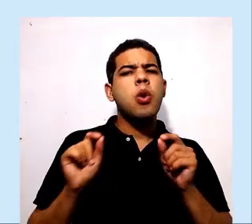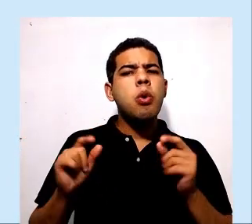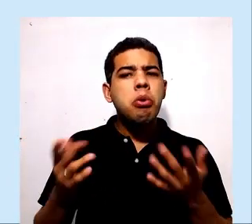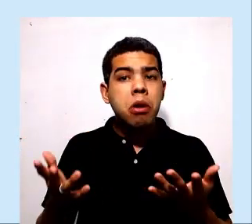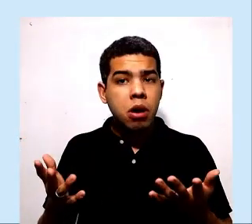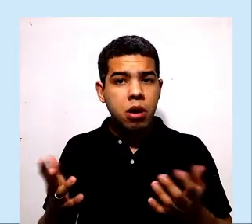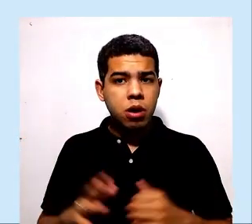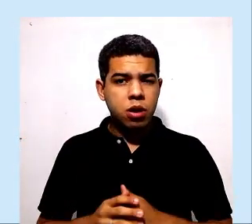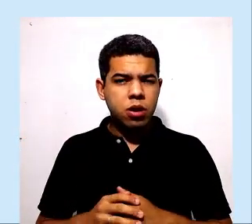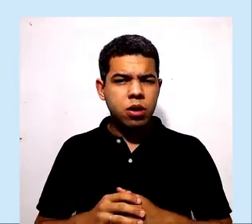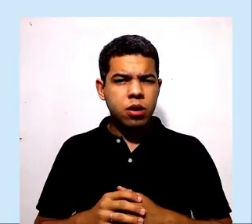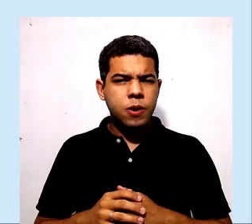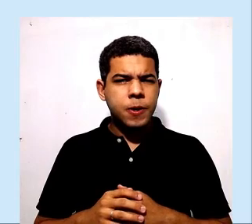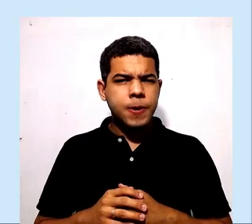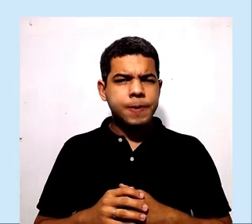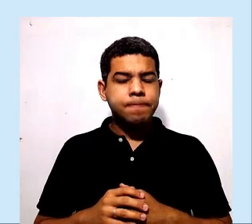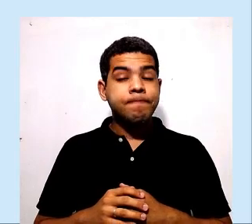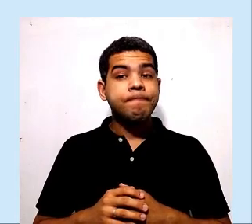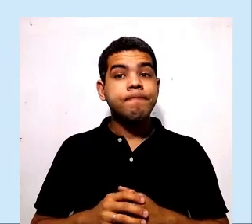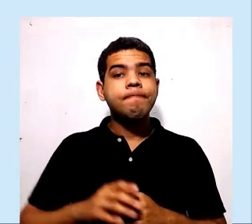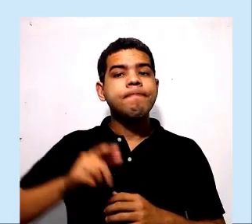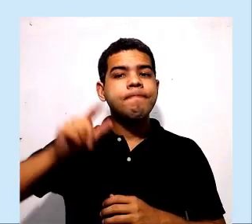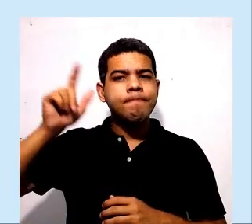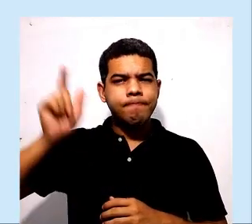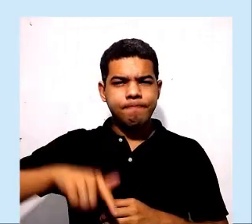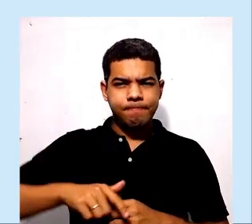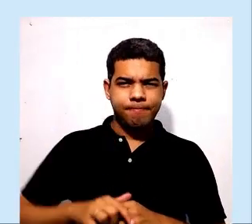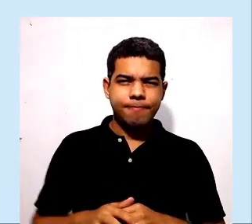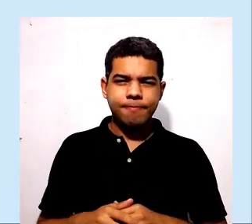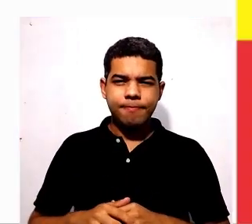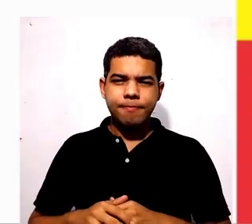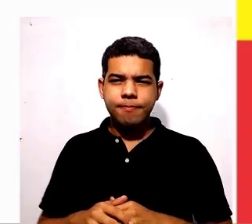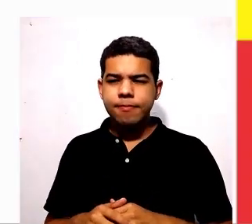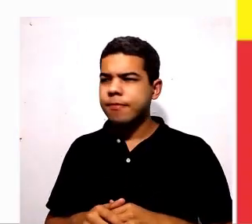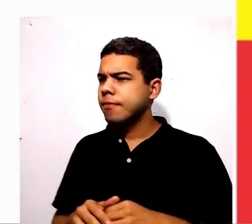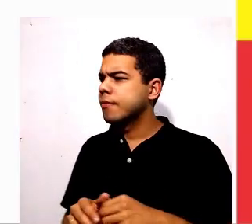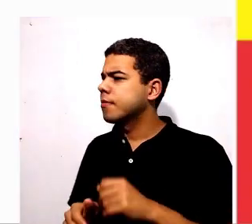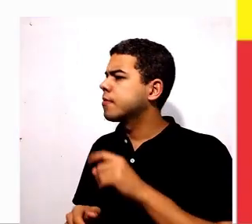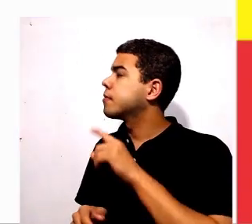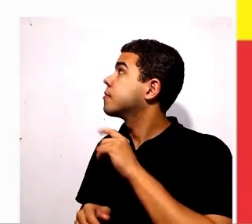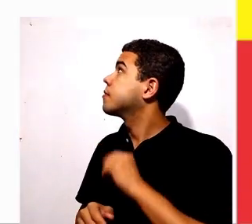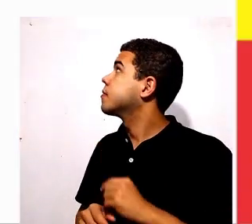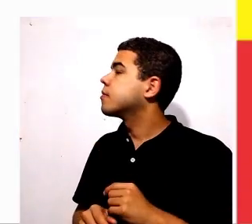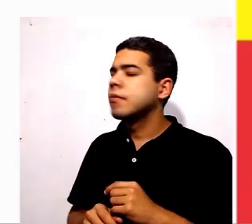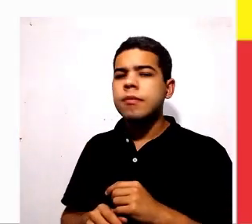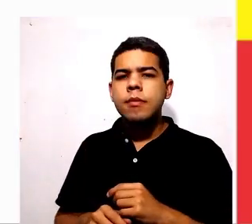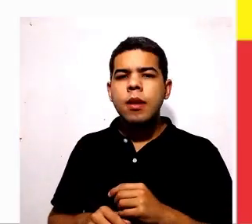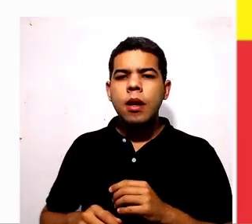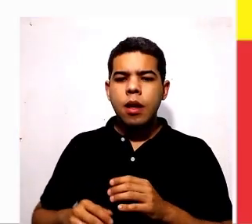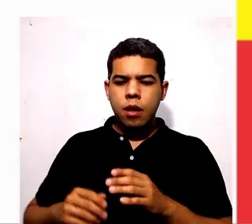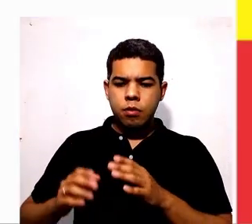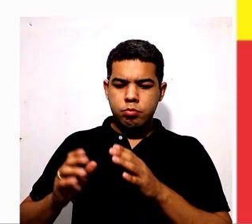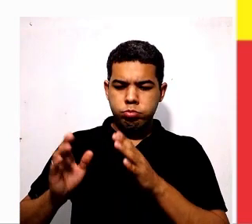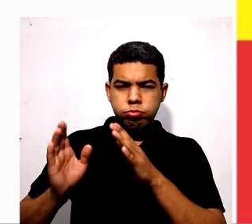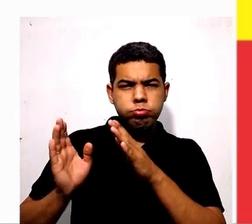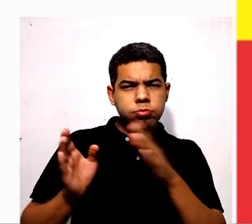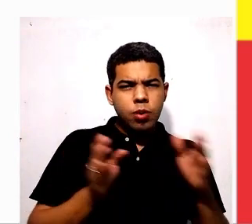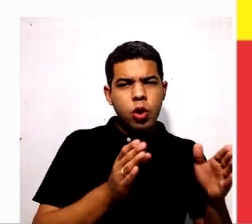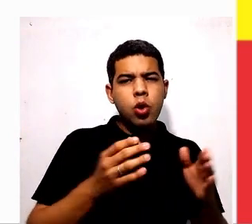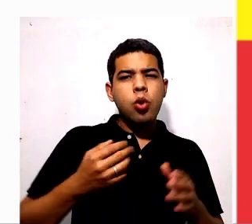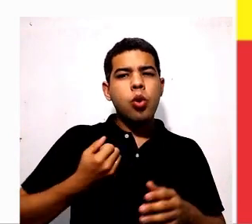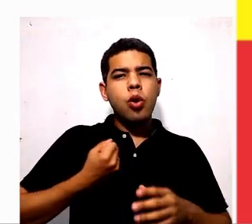que isso representa? Beleza? Então, observe aí mais uma vez na tela. Que tem o quê? Sequência dos